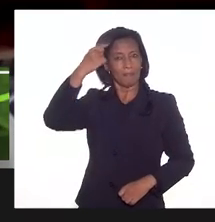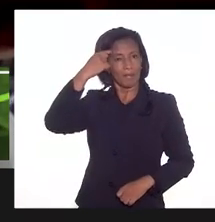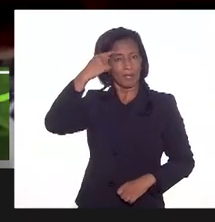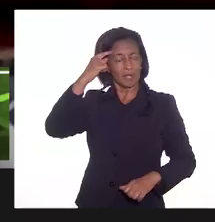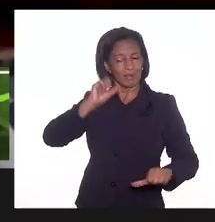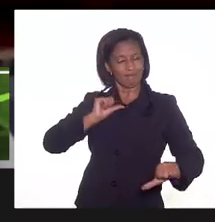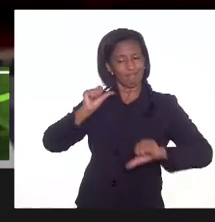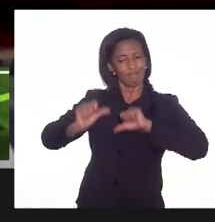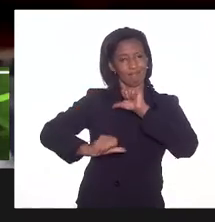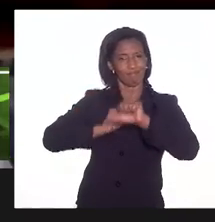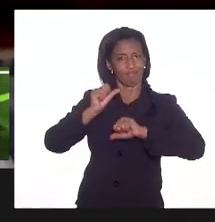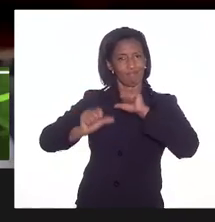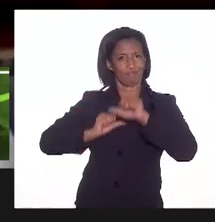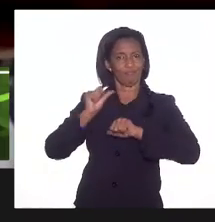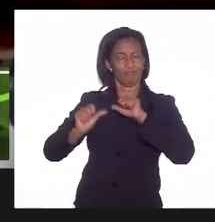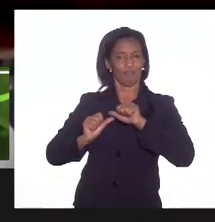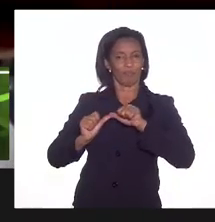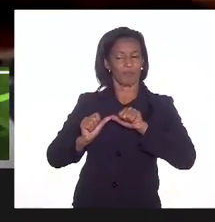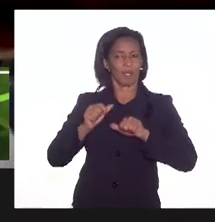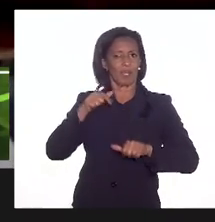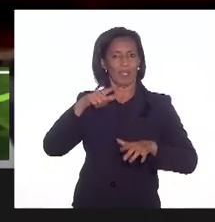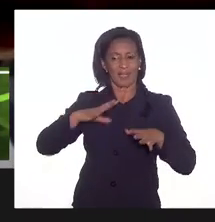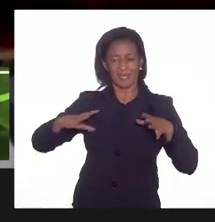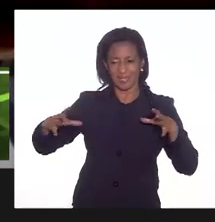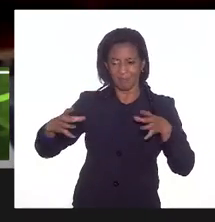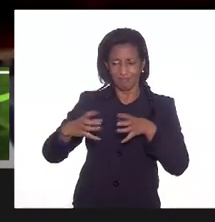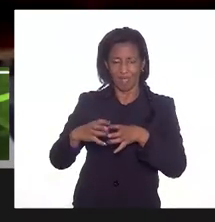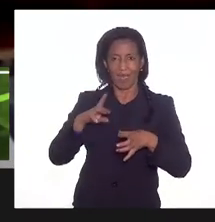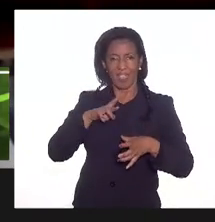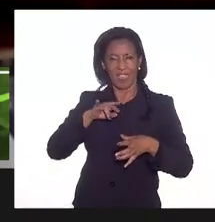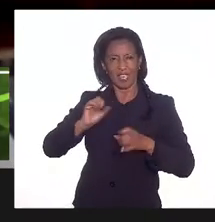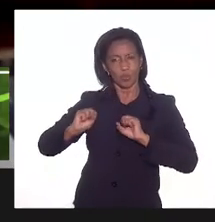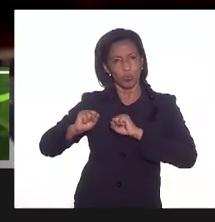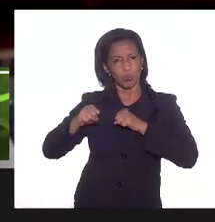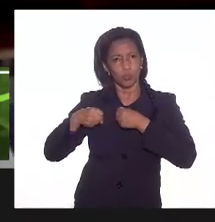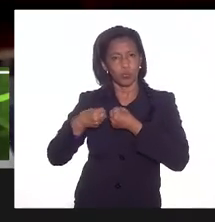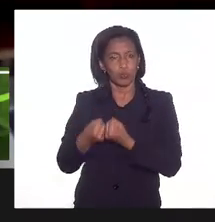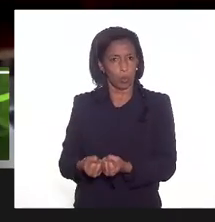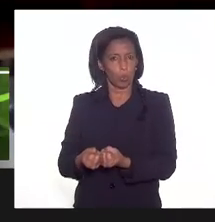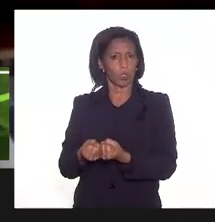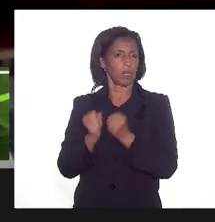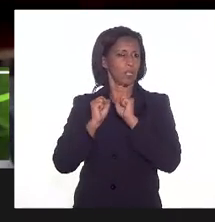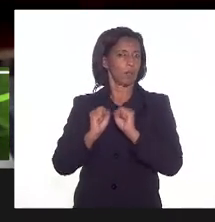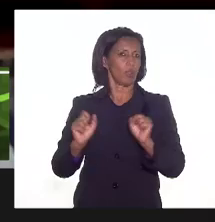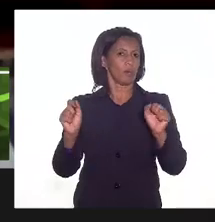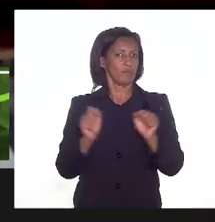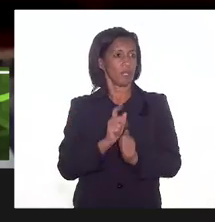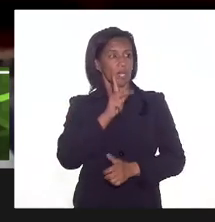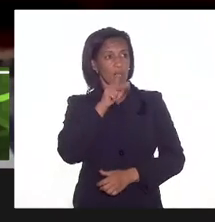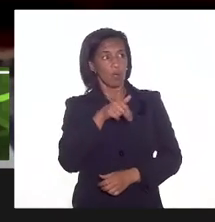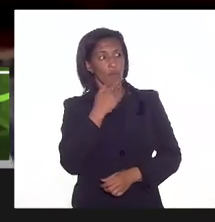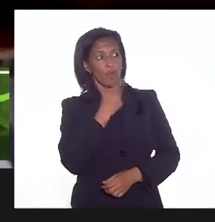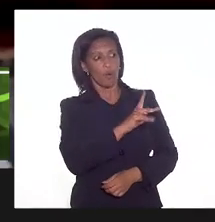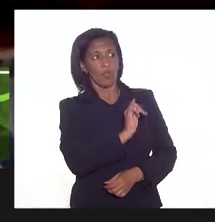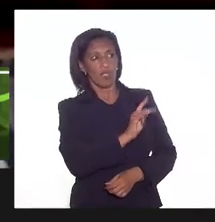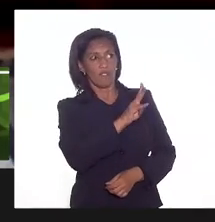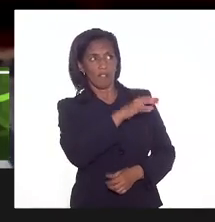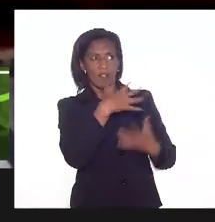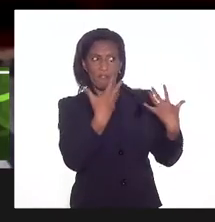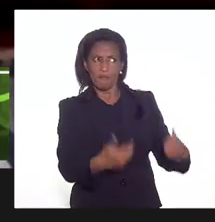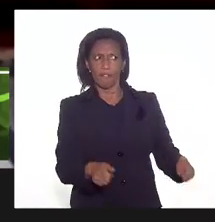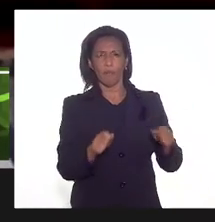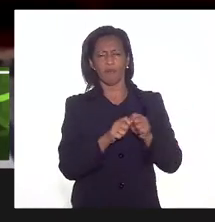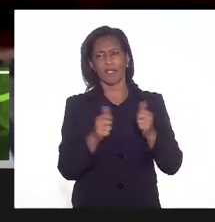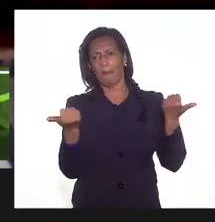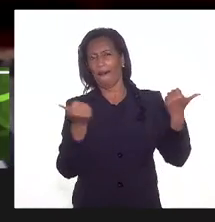de fato essa rede uma rede de potência uma rede que possa fazer e como disse a Ivana vamos fazer depois a gente